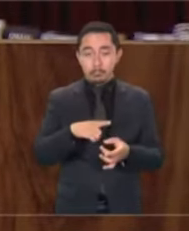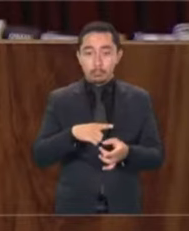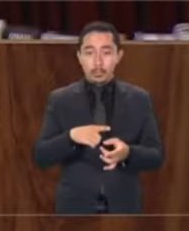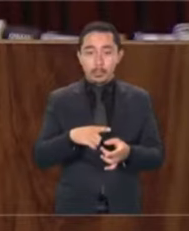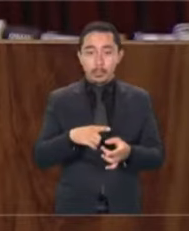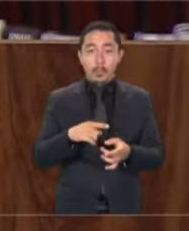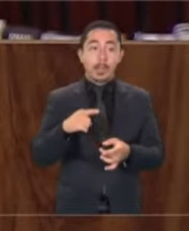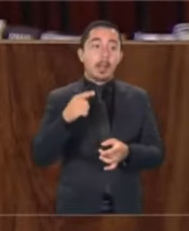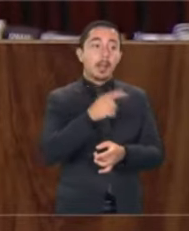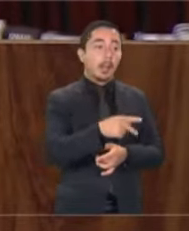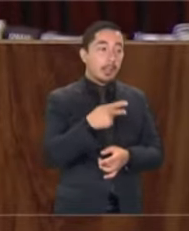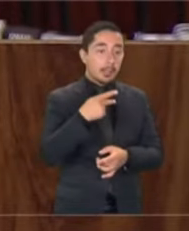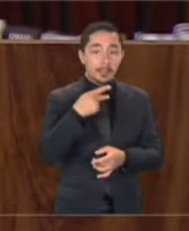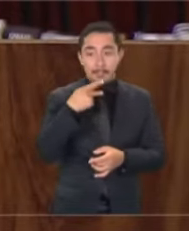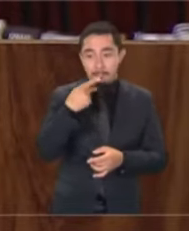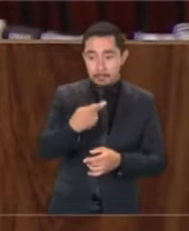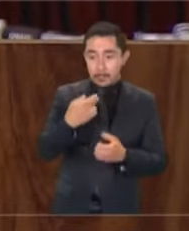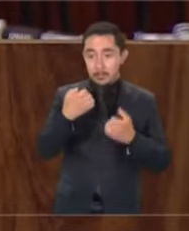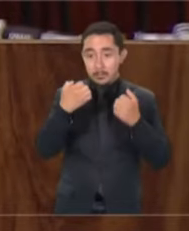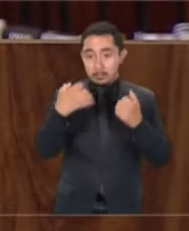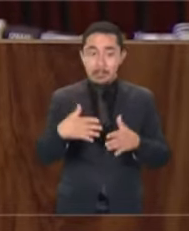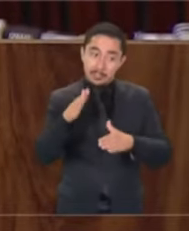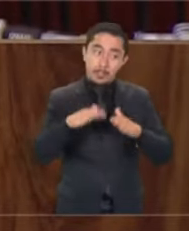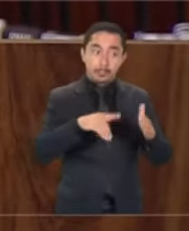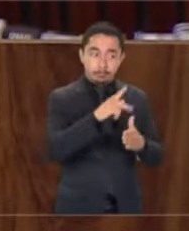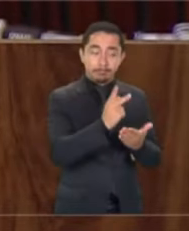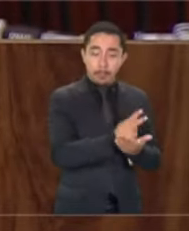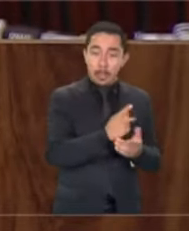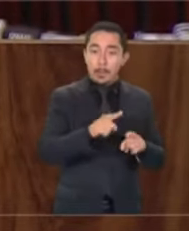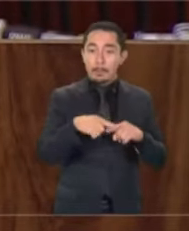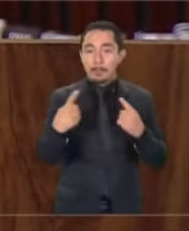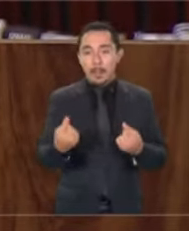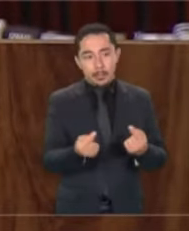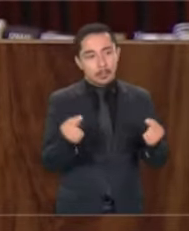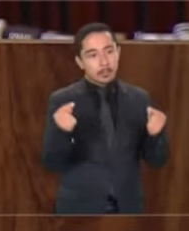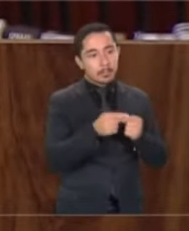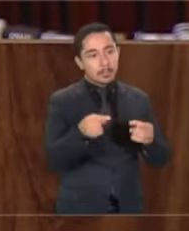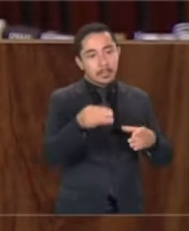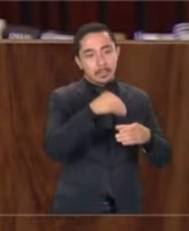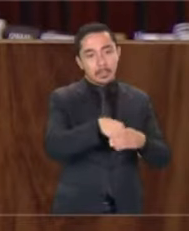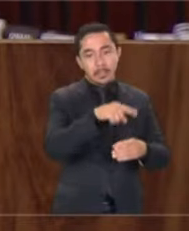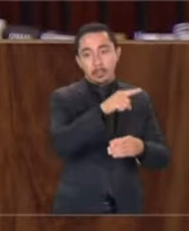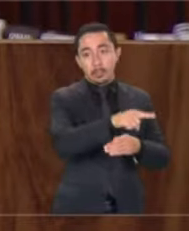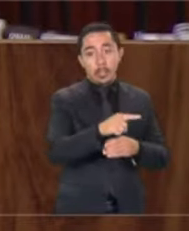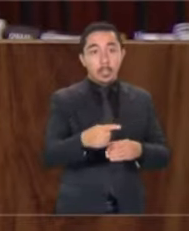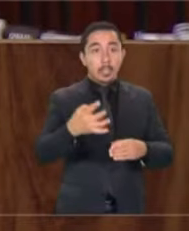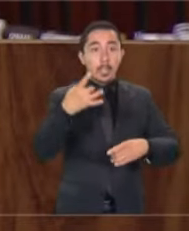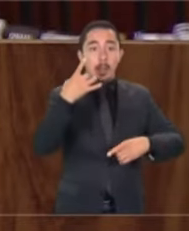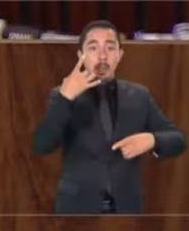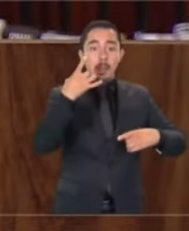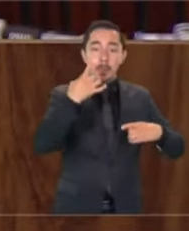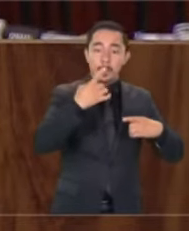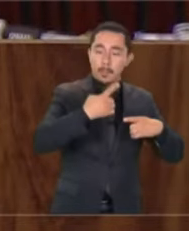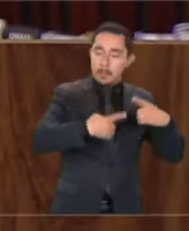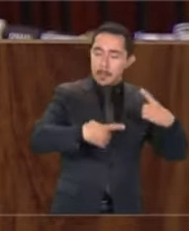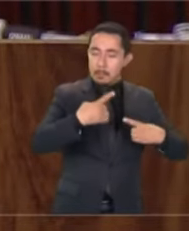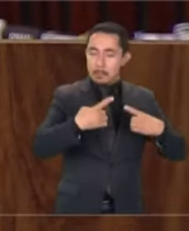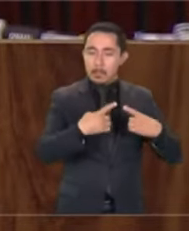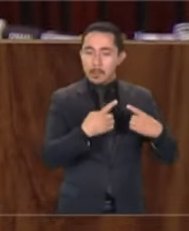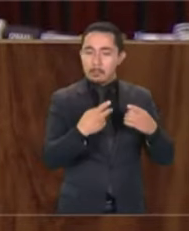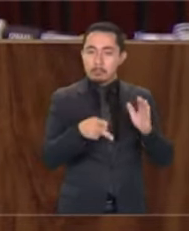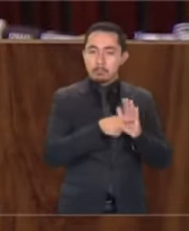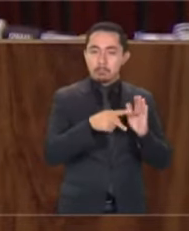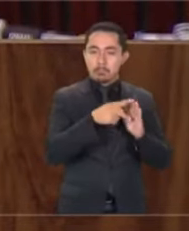infeliz, em última análise, insere-se em debate ideológico mais amplo, em que partidos tidos